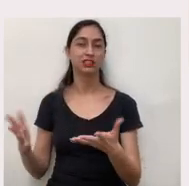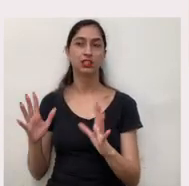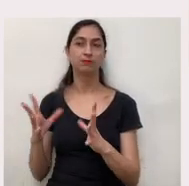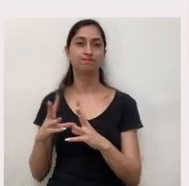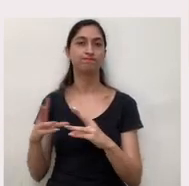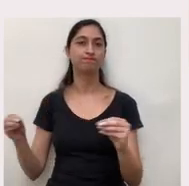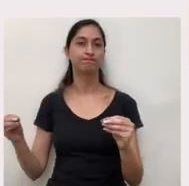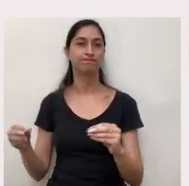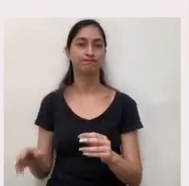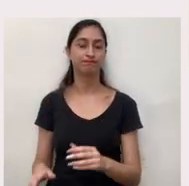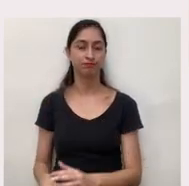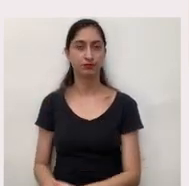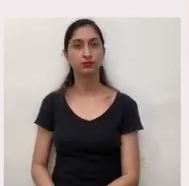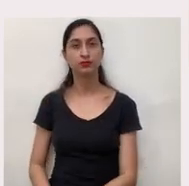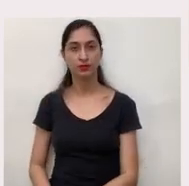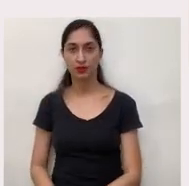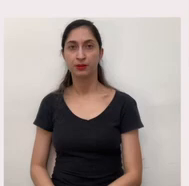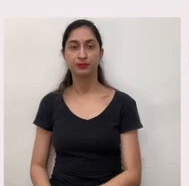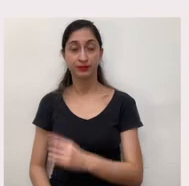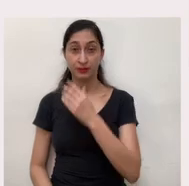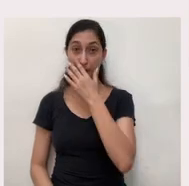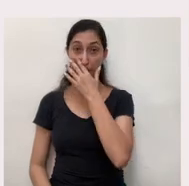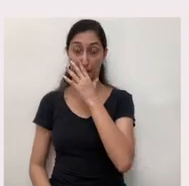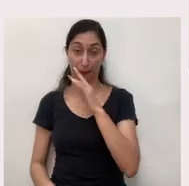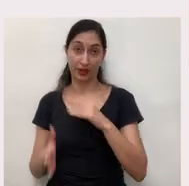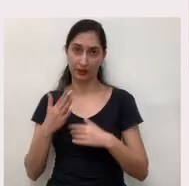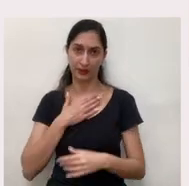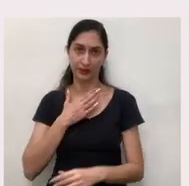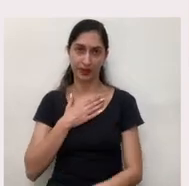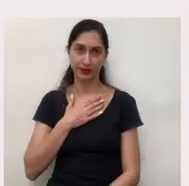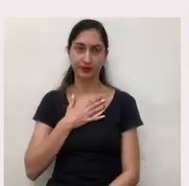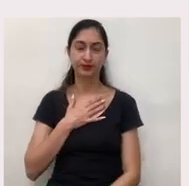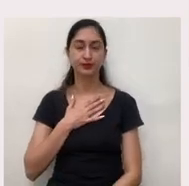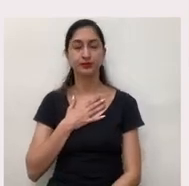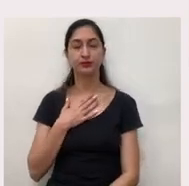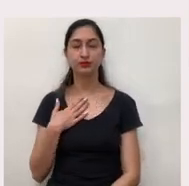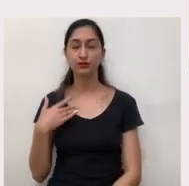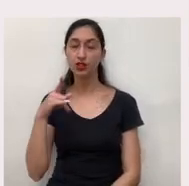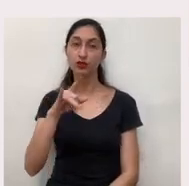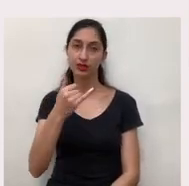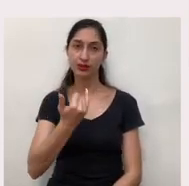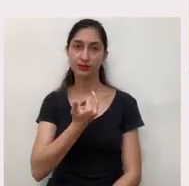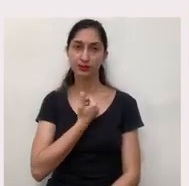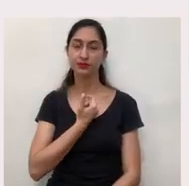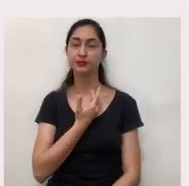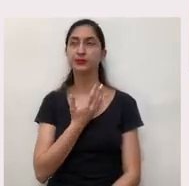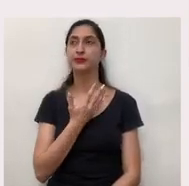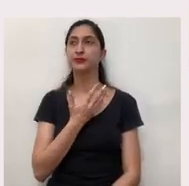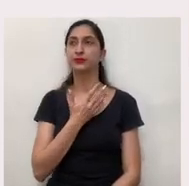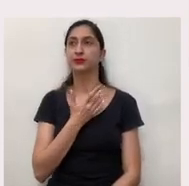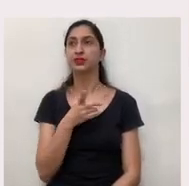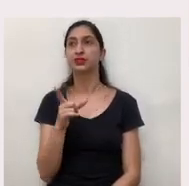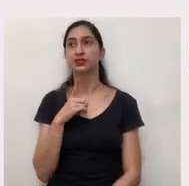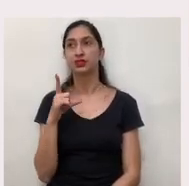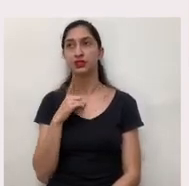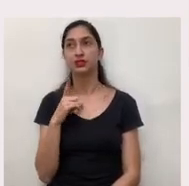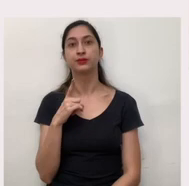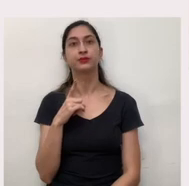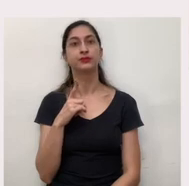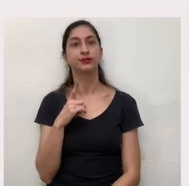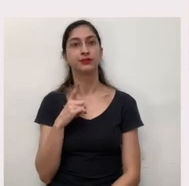Então, o que me ocorre, assim, disso que você falou, assim, para além de um